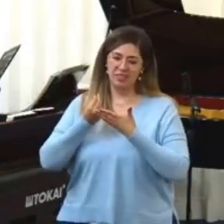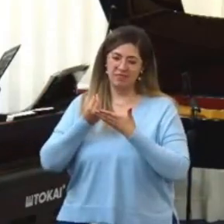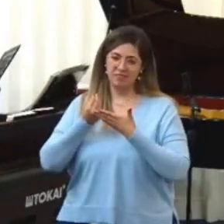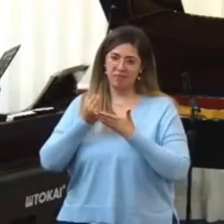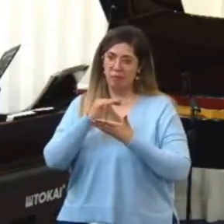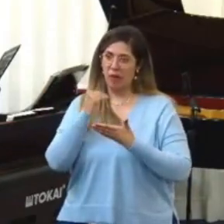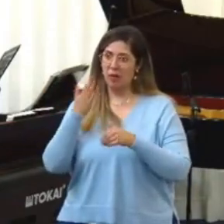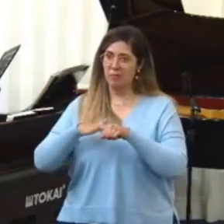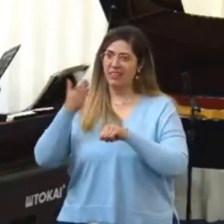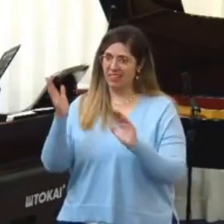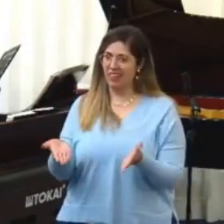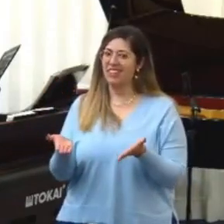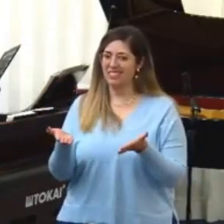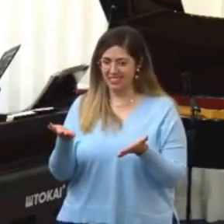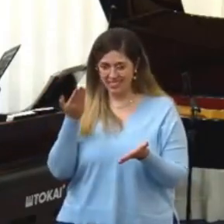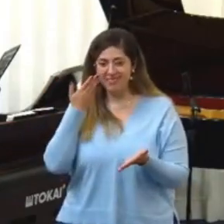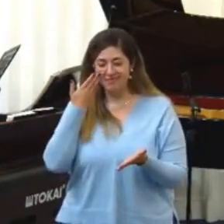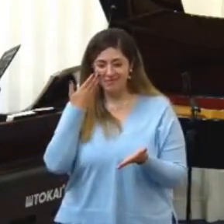vida.